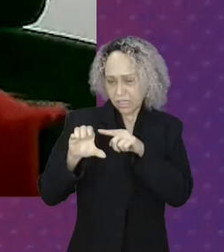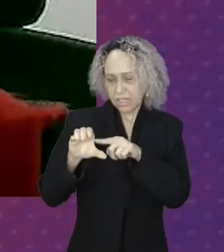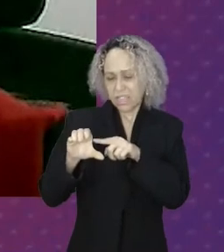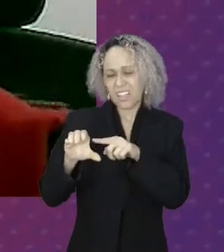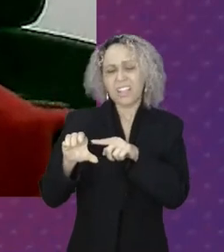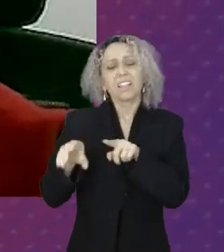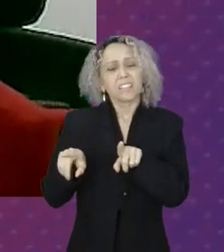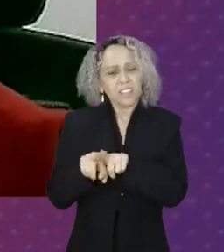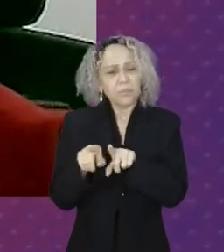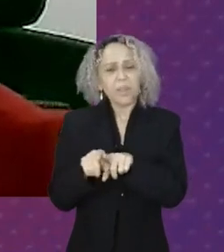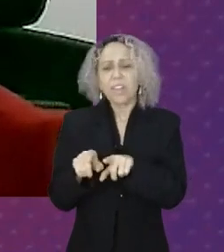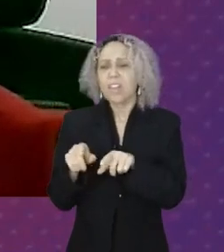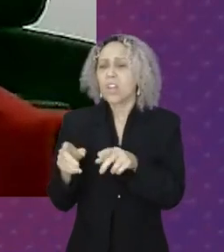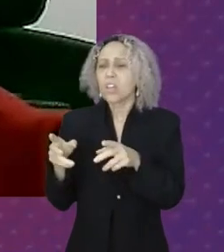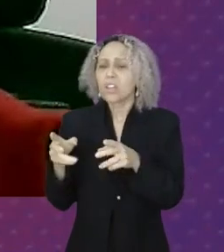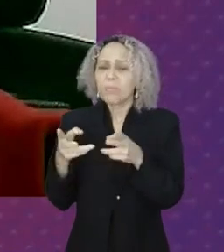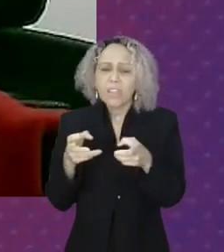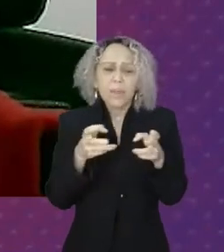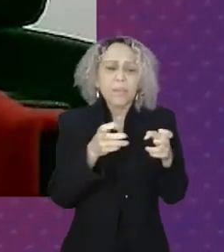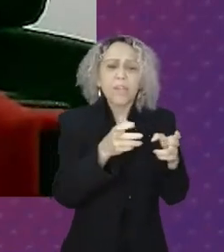espaços também,